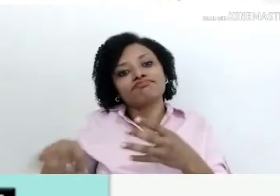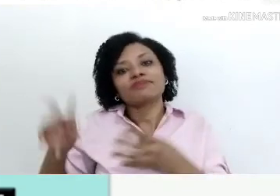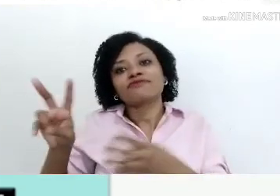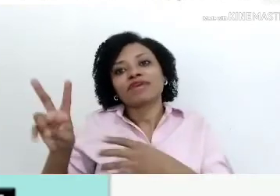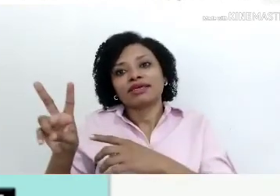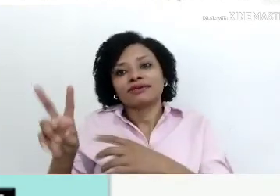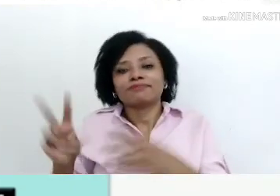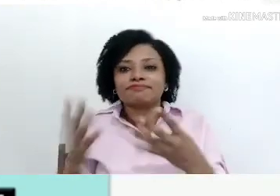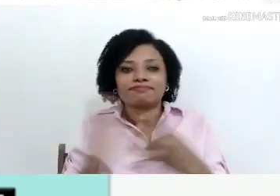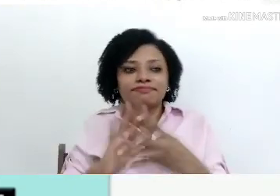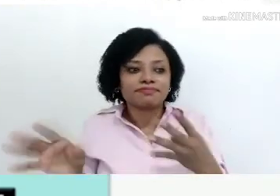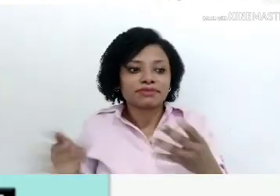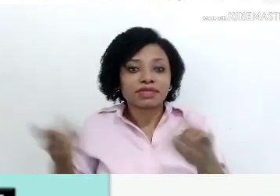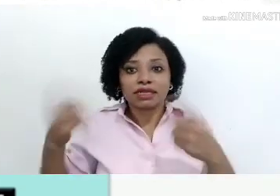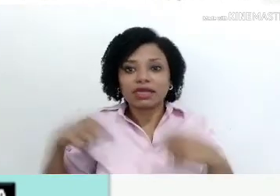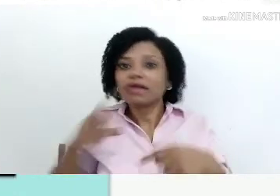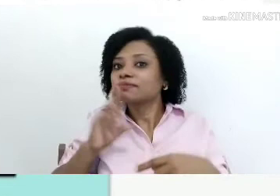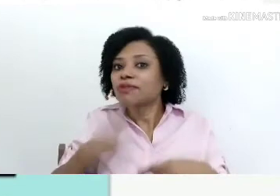são verdadeiras.